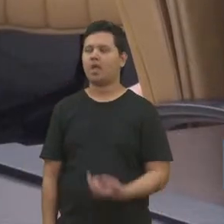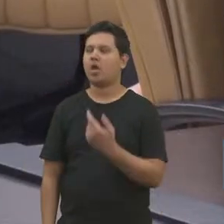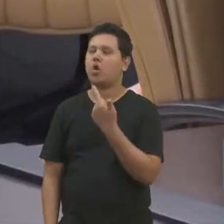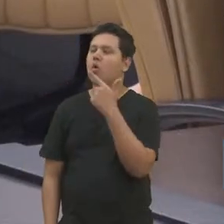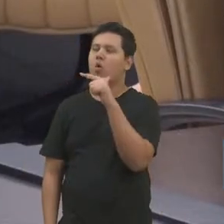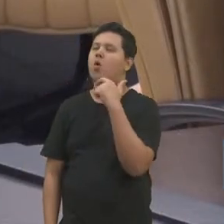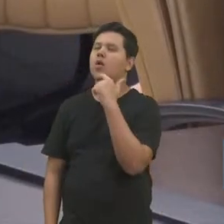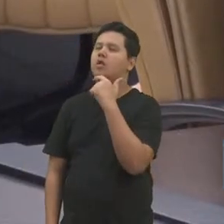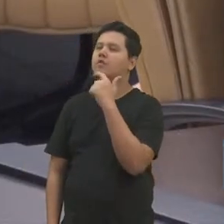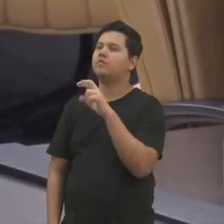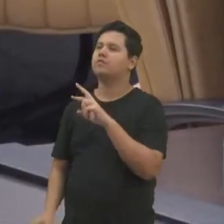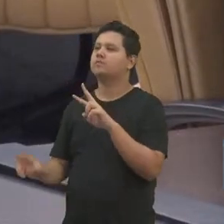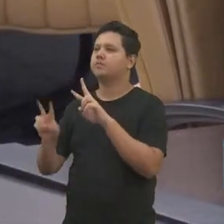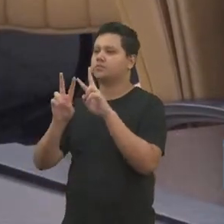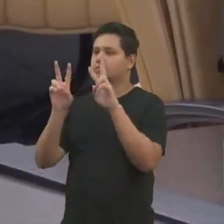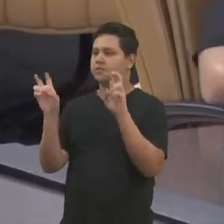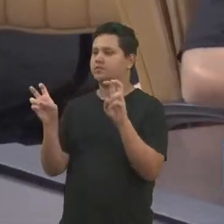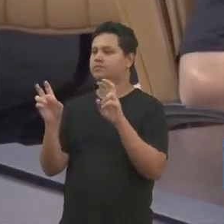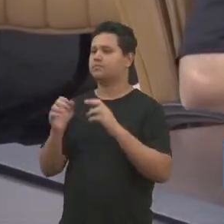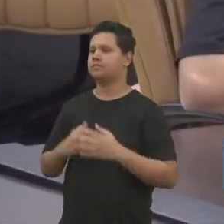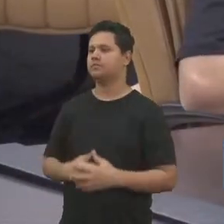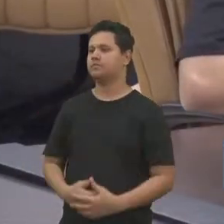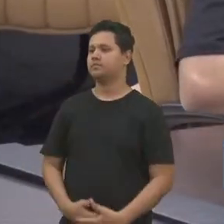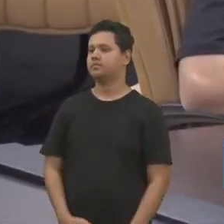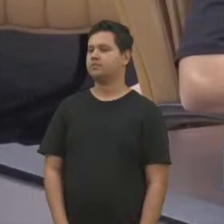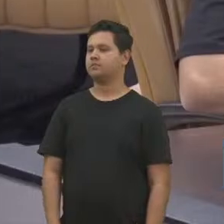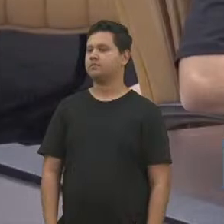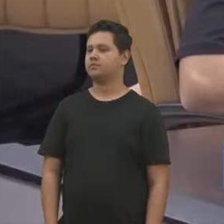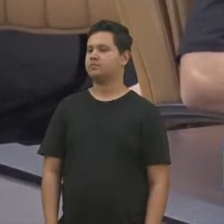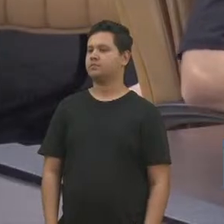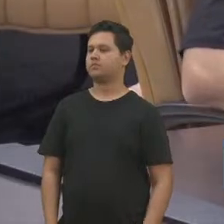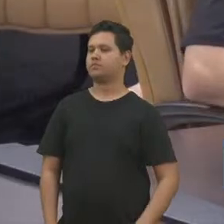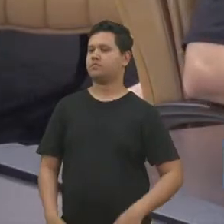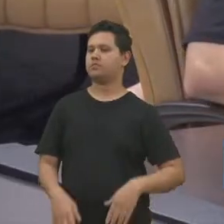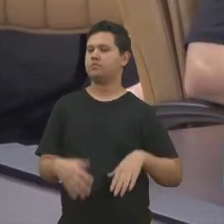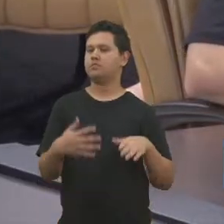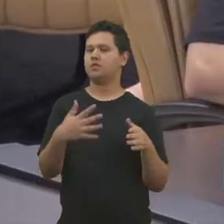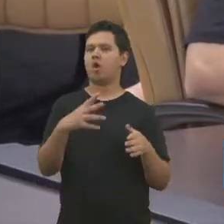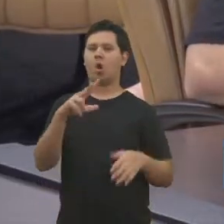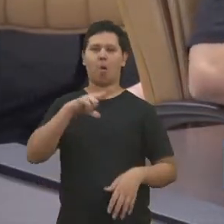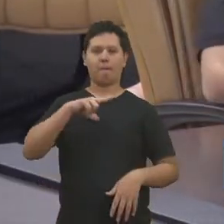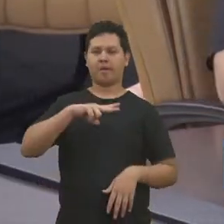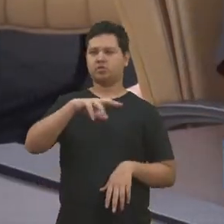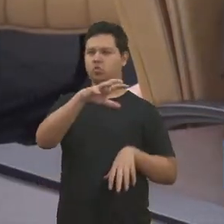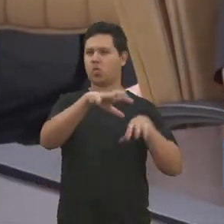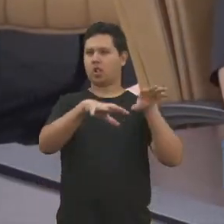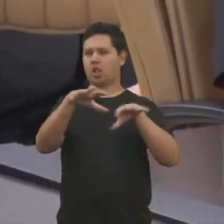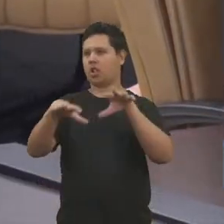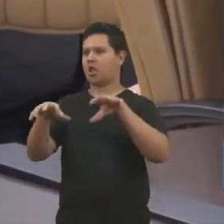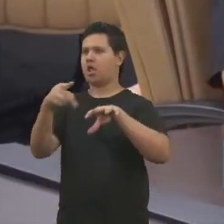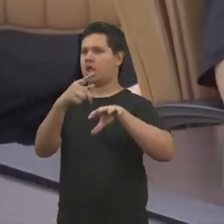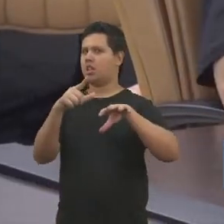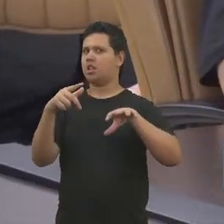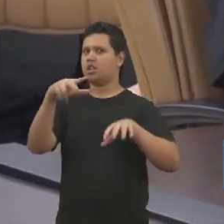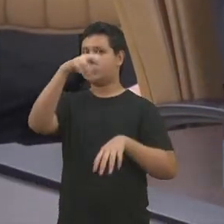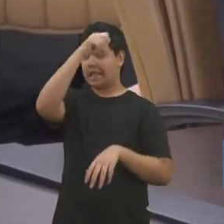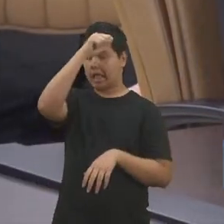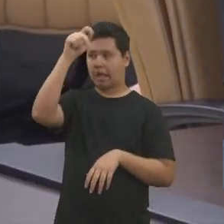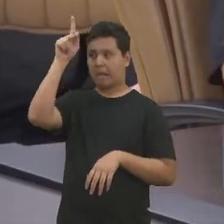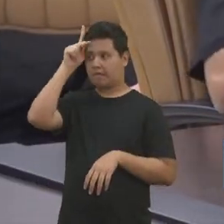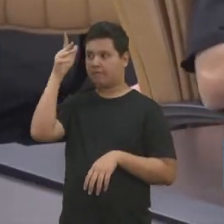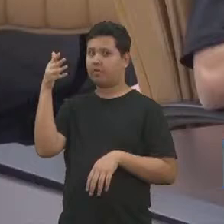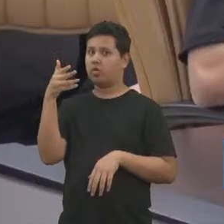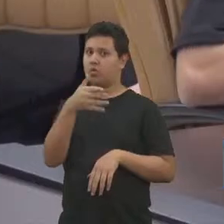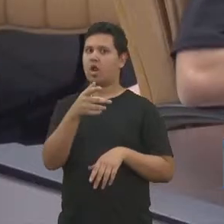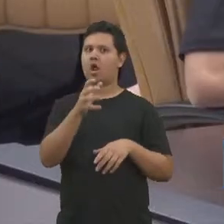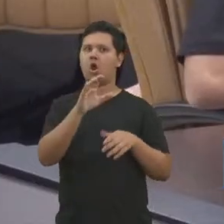ativo imobilizado, que é basicamente todos os bens que estão imobilizados da prefeitura. O relatório de auditoria da